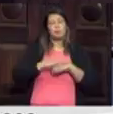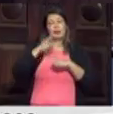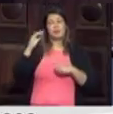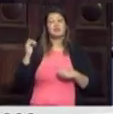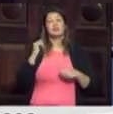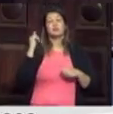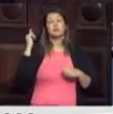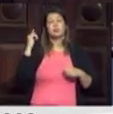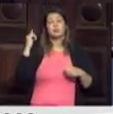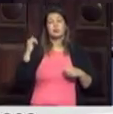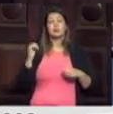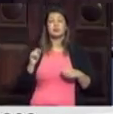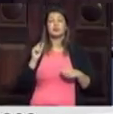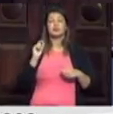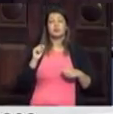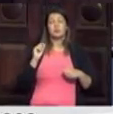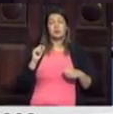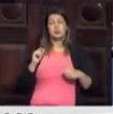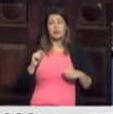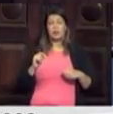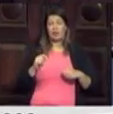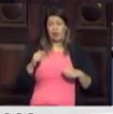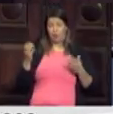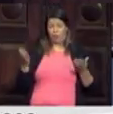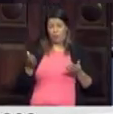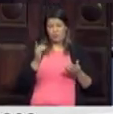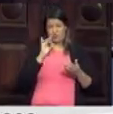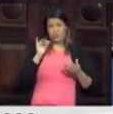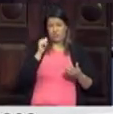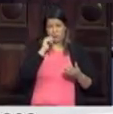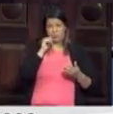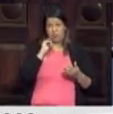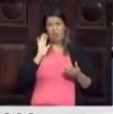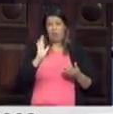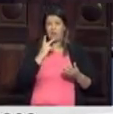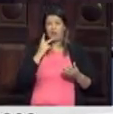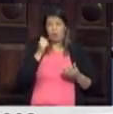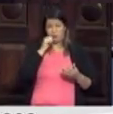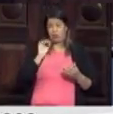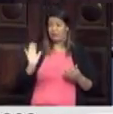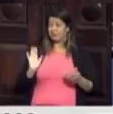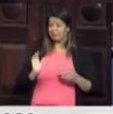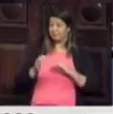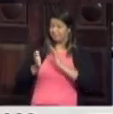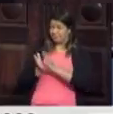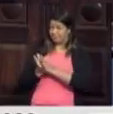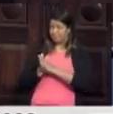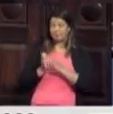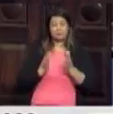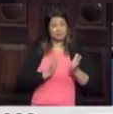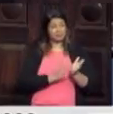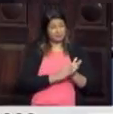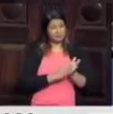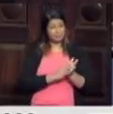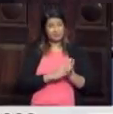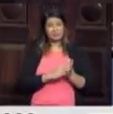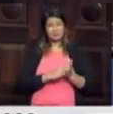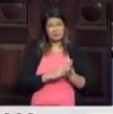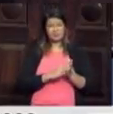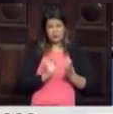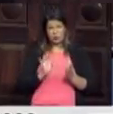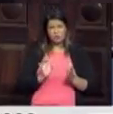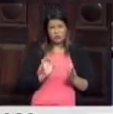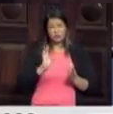do que cumprimentar uma mulher pelo dia 8 de março é ressaltar, respeitar